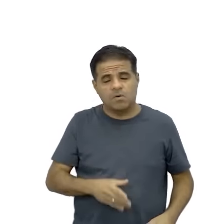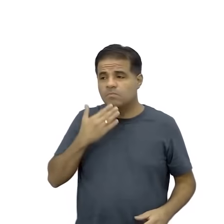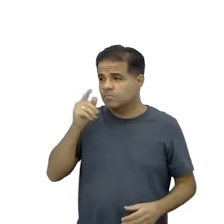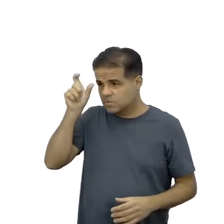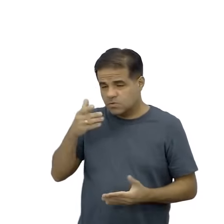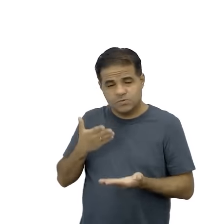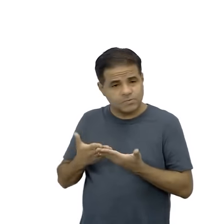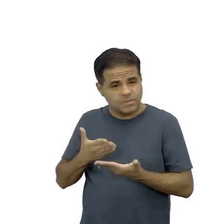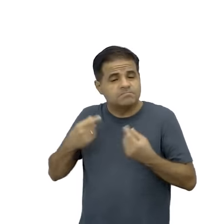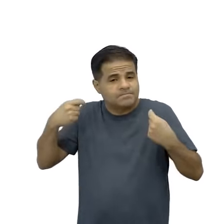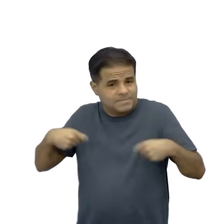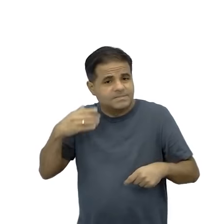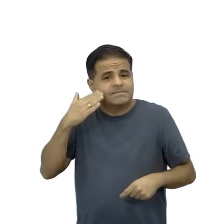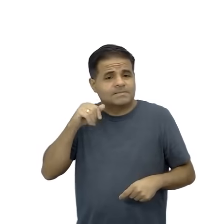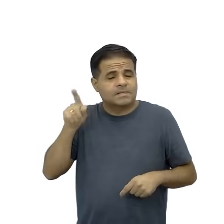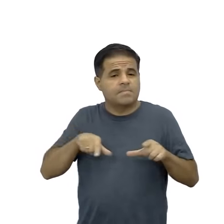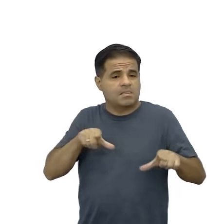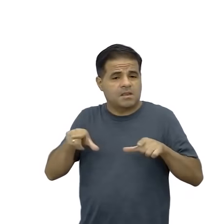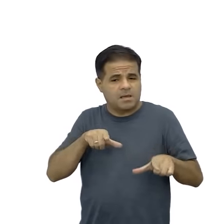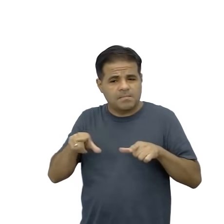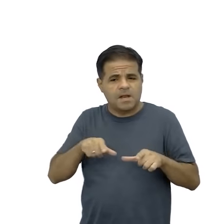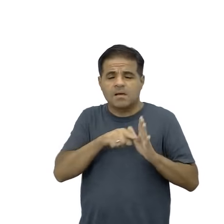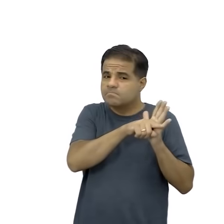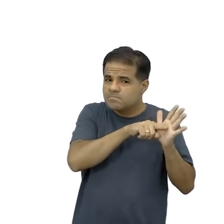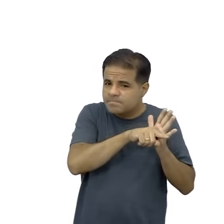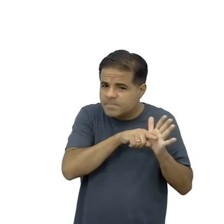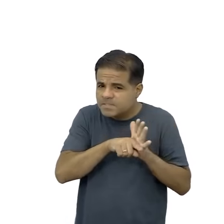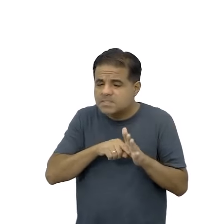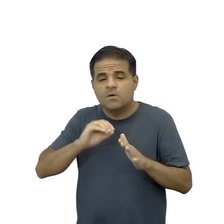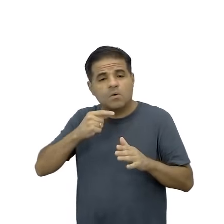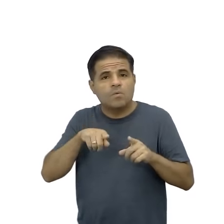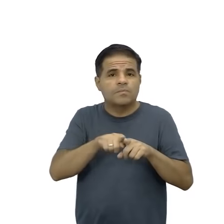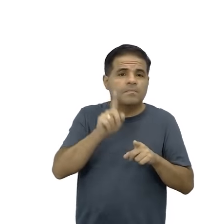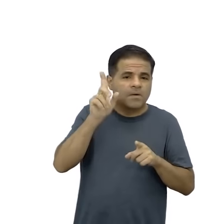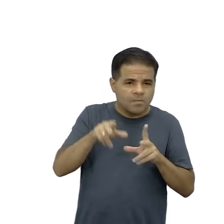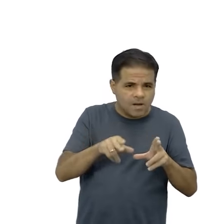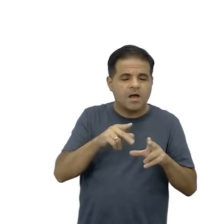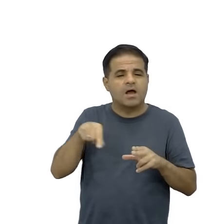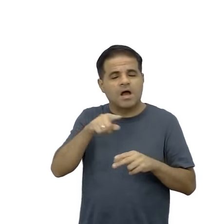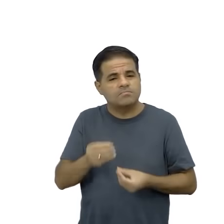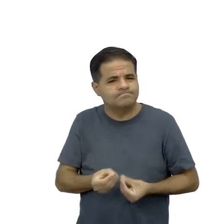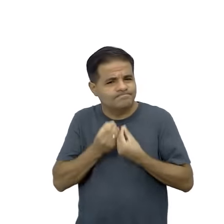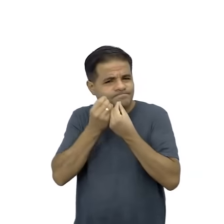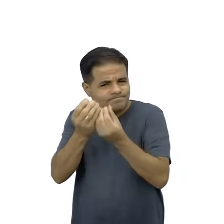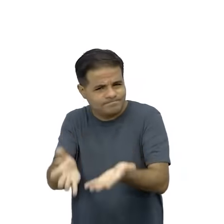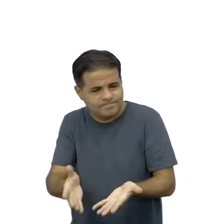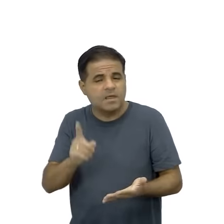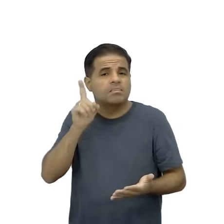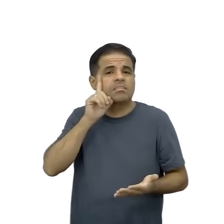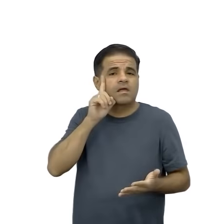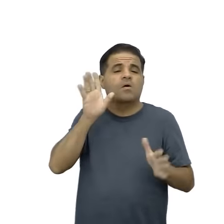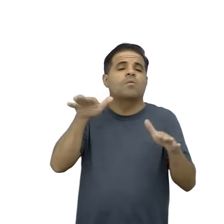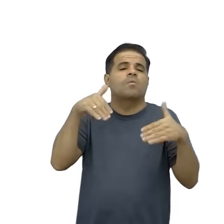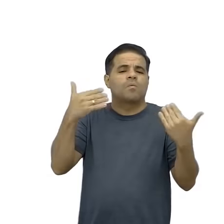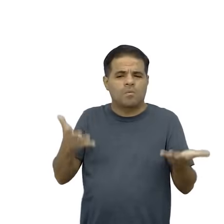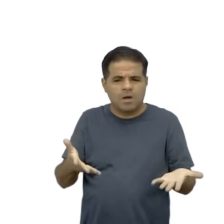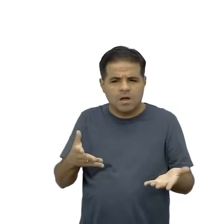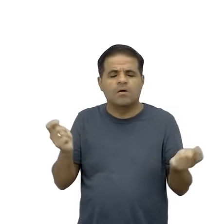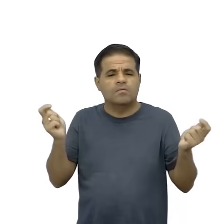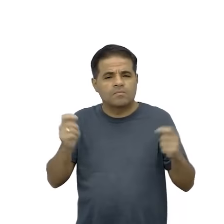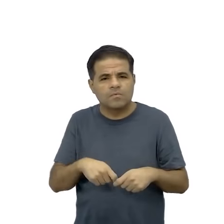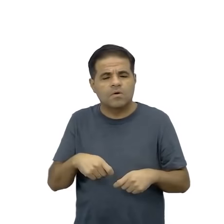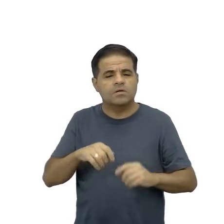saibam trabalhar com pesquisas ou também com essas questões de entrega de determinada data, para que seja